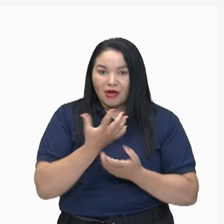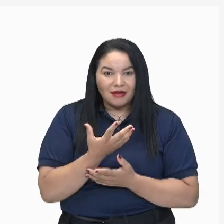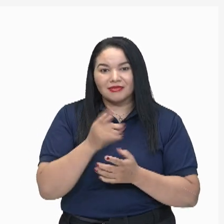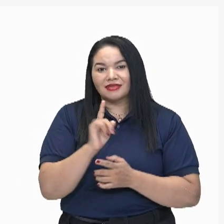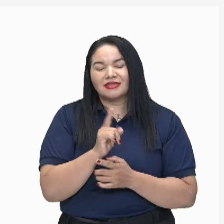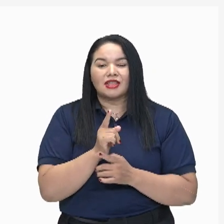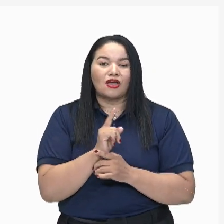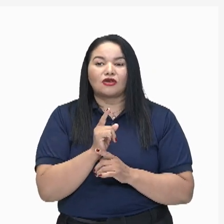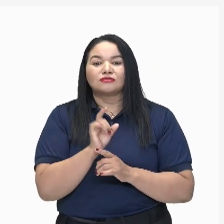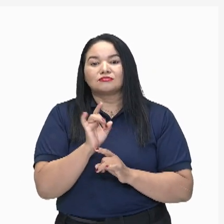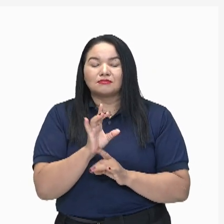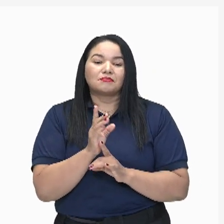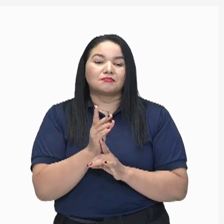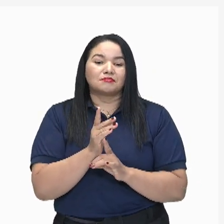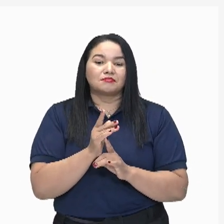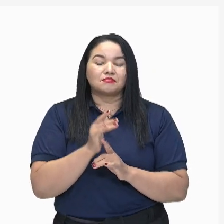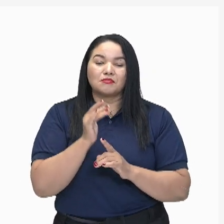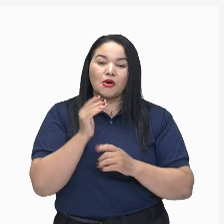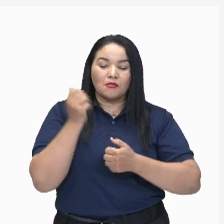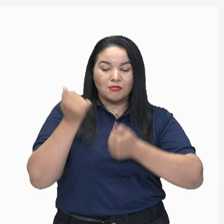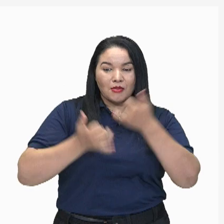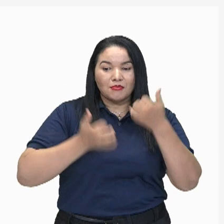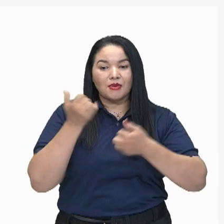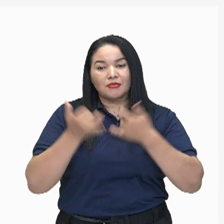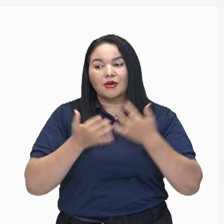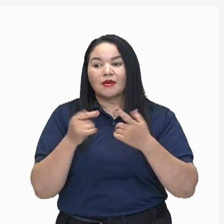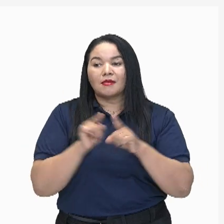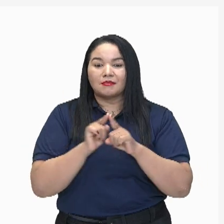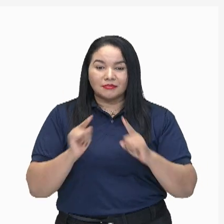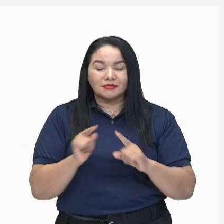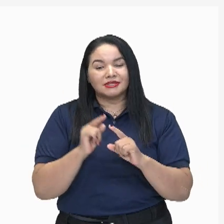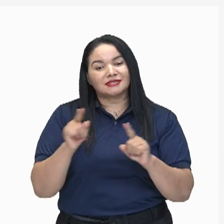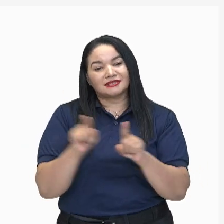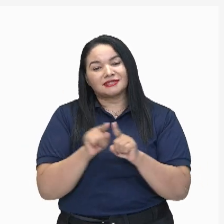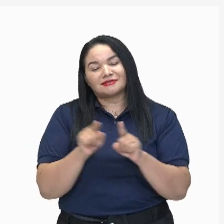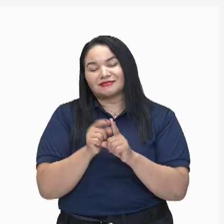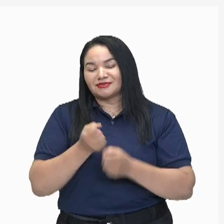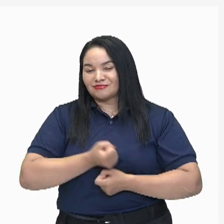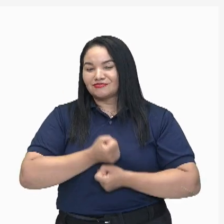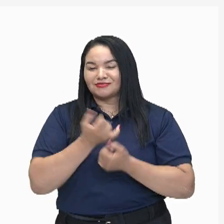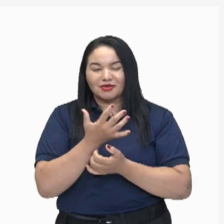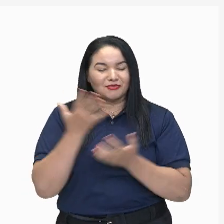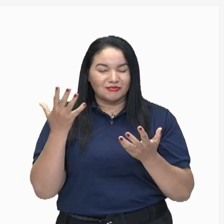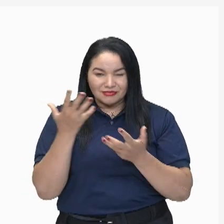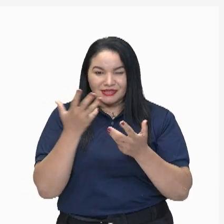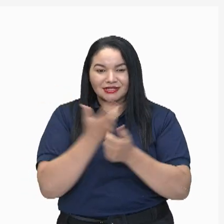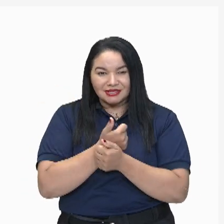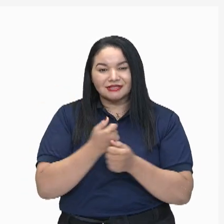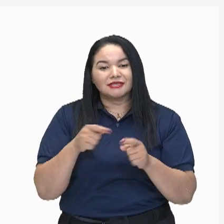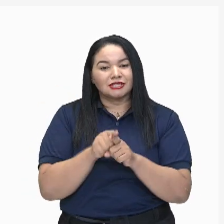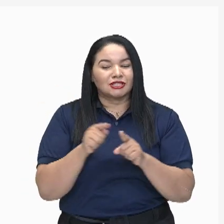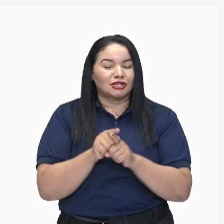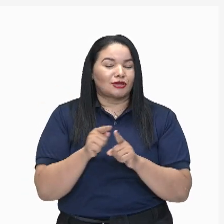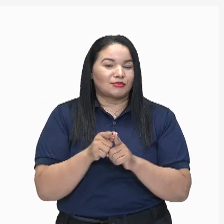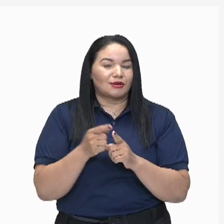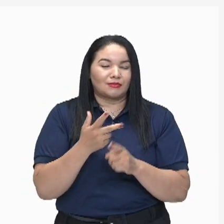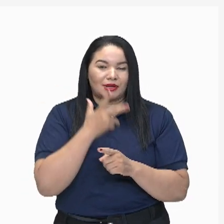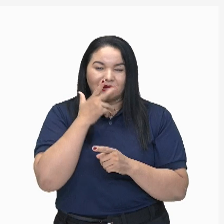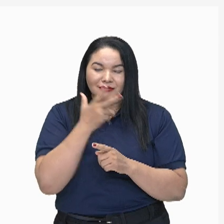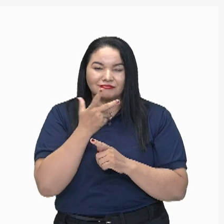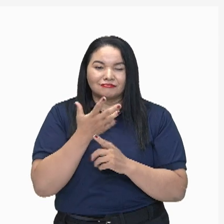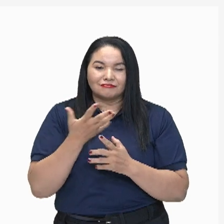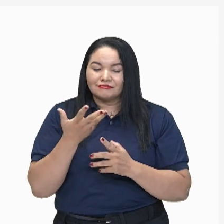é prosa, mas existe ali aquele aspecto da poesia, aquela beleza da poesia, aquelas imagens que a poesia